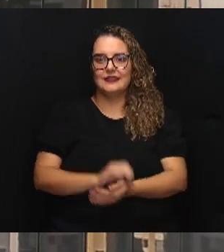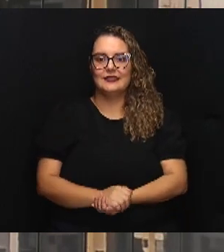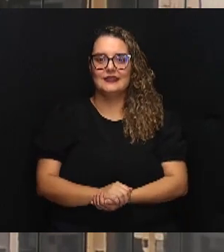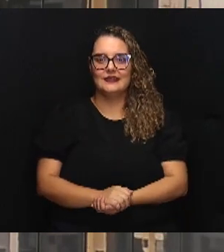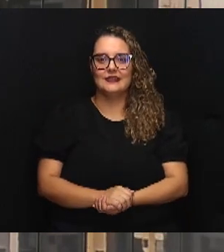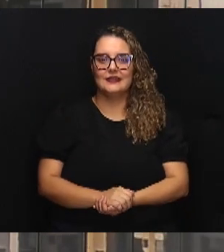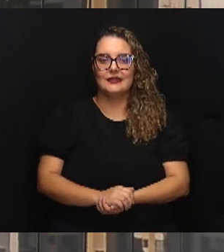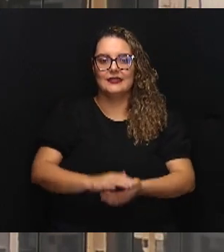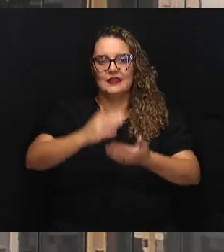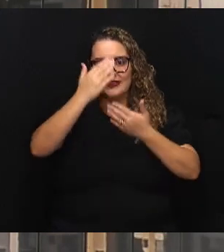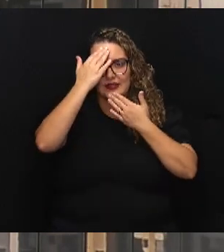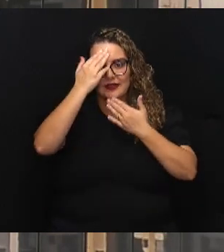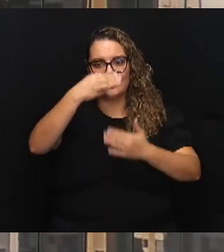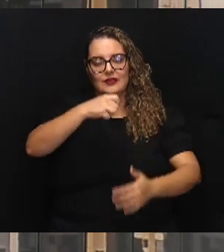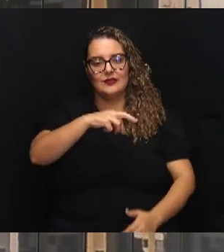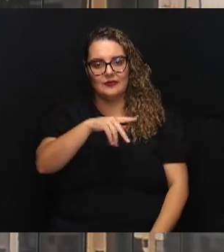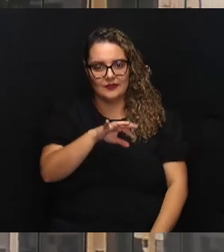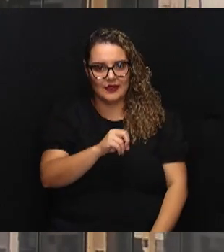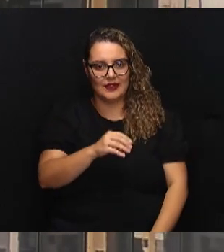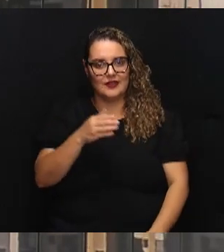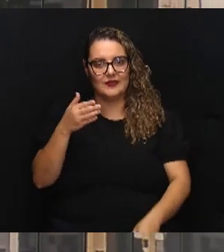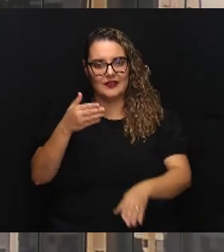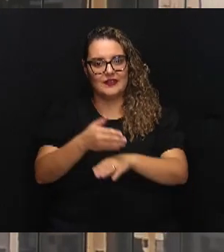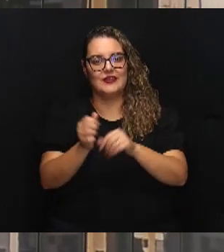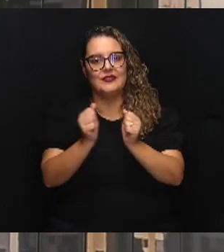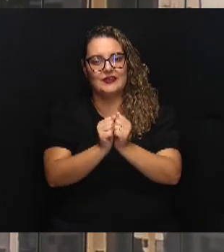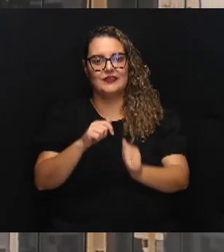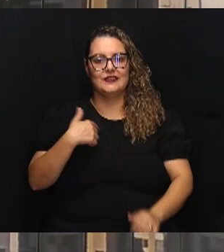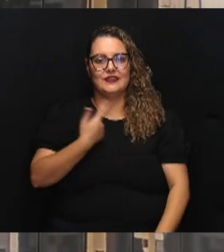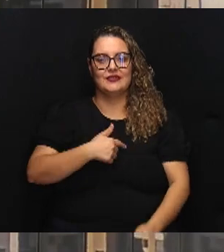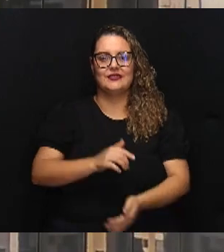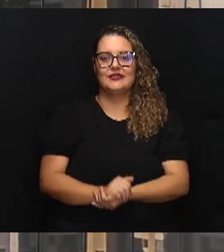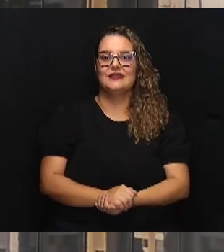Muito obrigada mais uma vez pela sua participação.